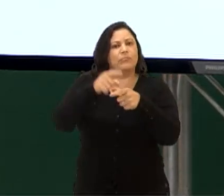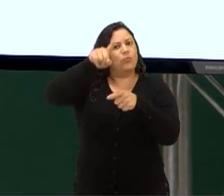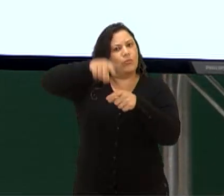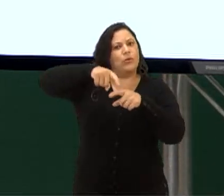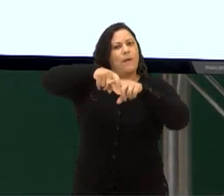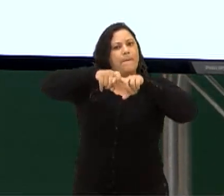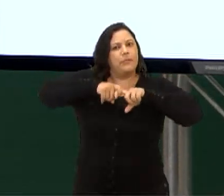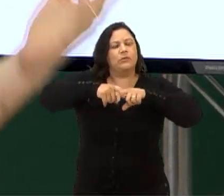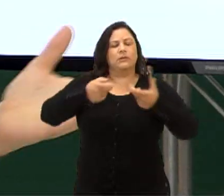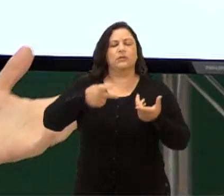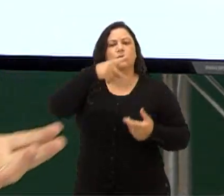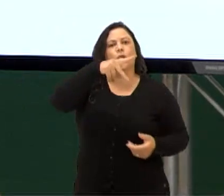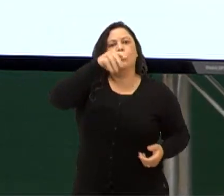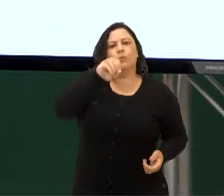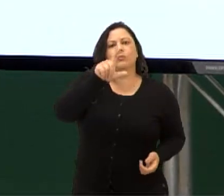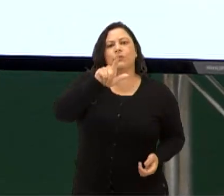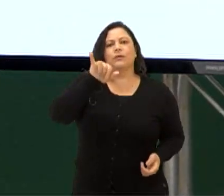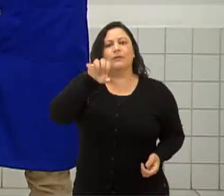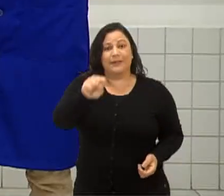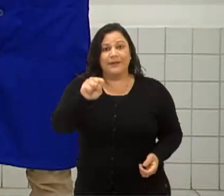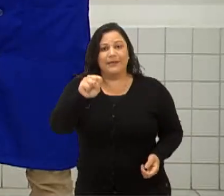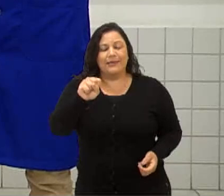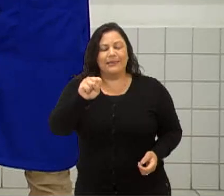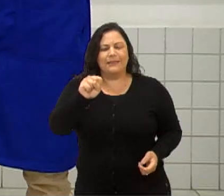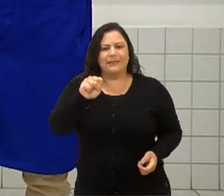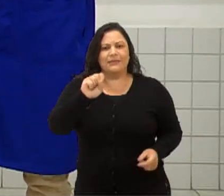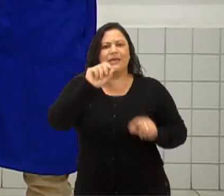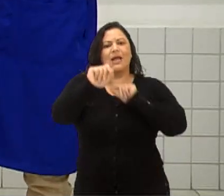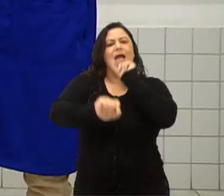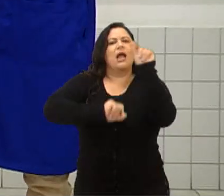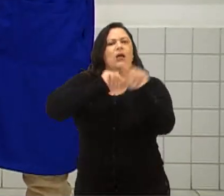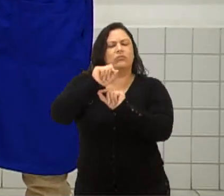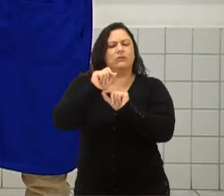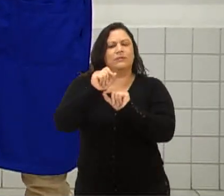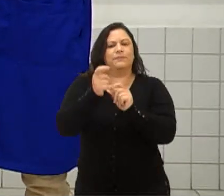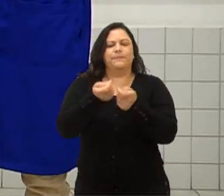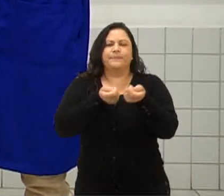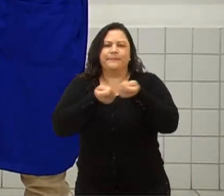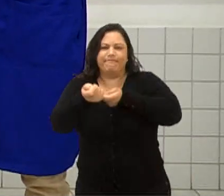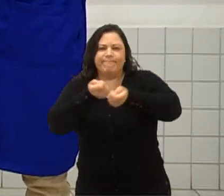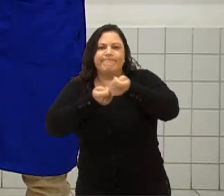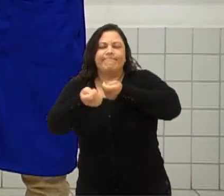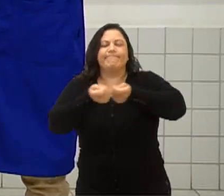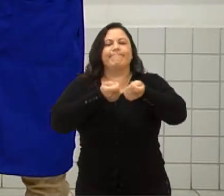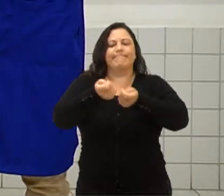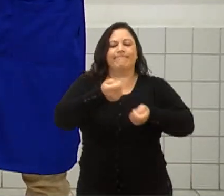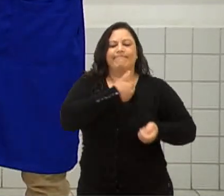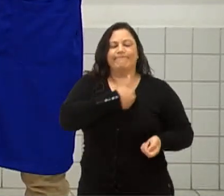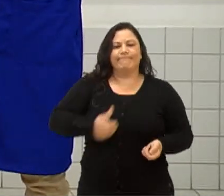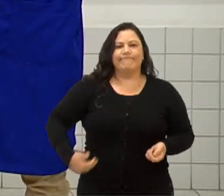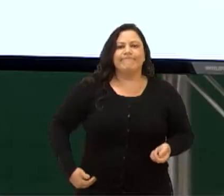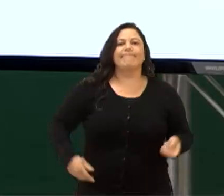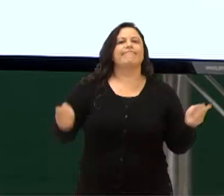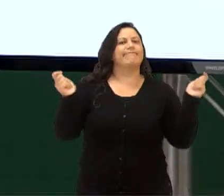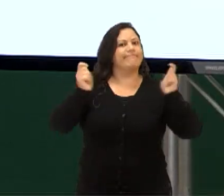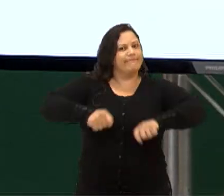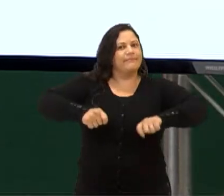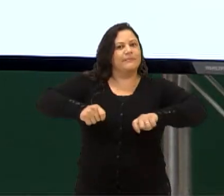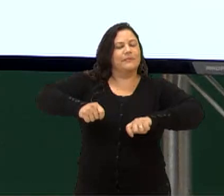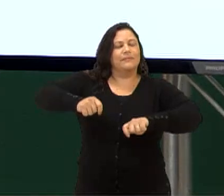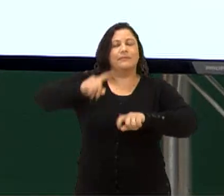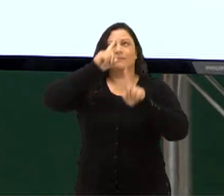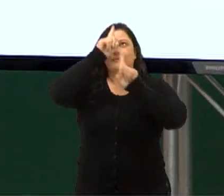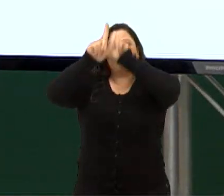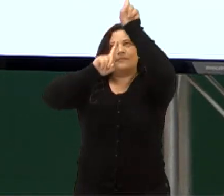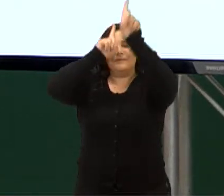que significa a arte, professor, de gerir e governar a polis, tá? Então essa é a ideia central